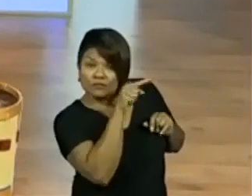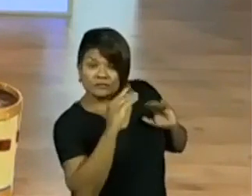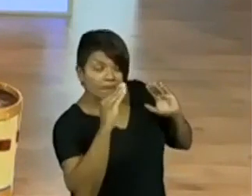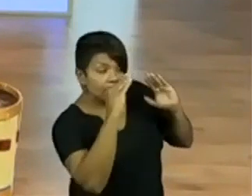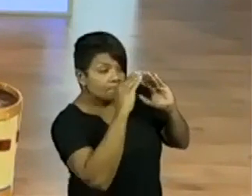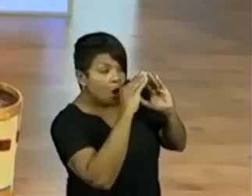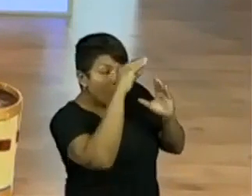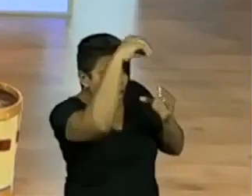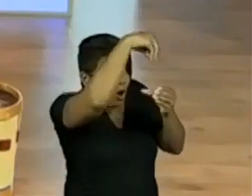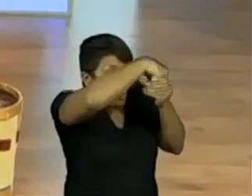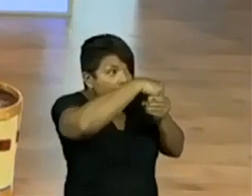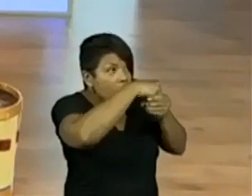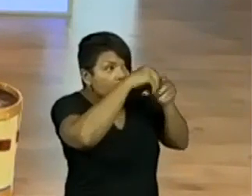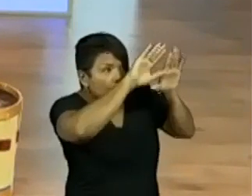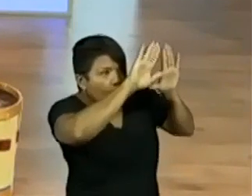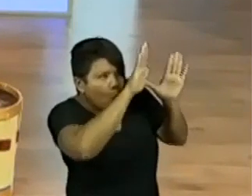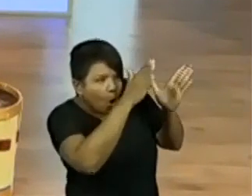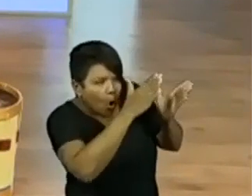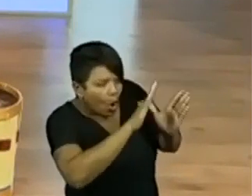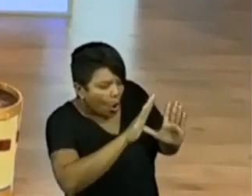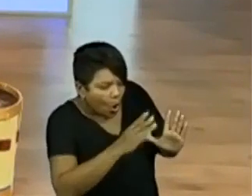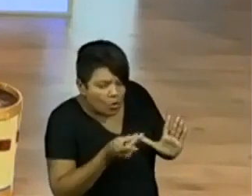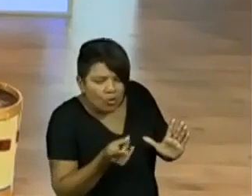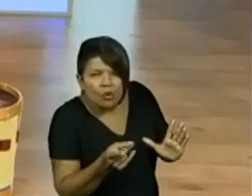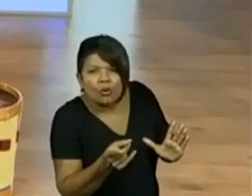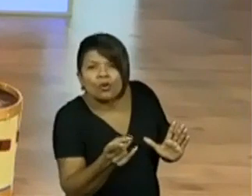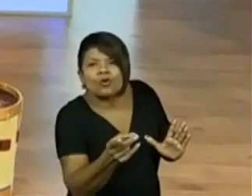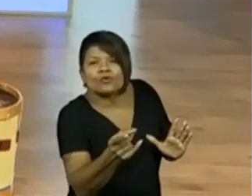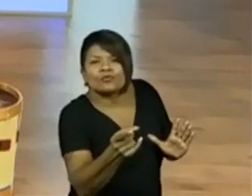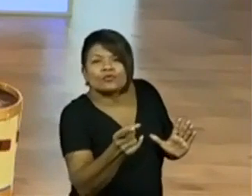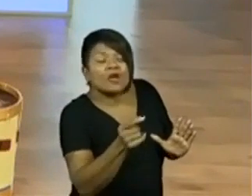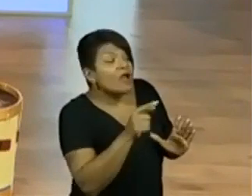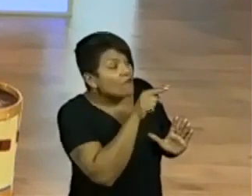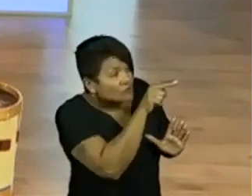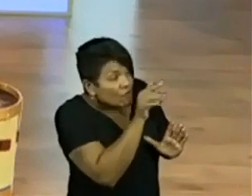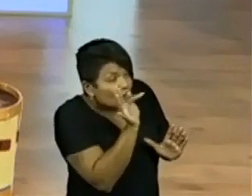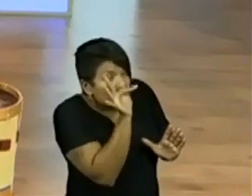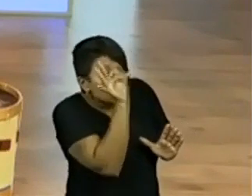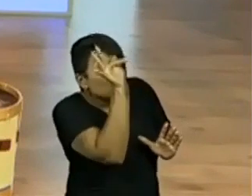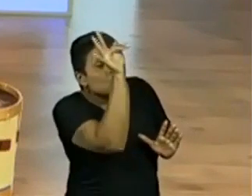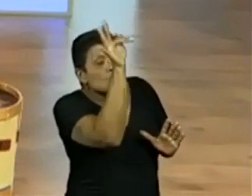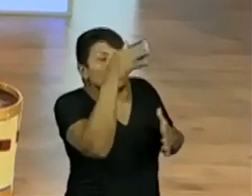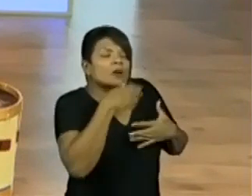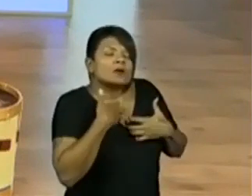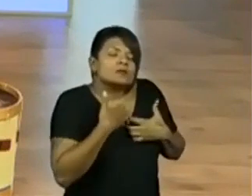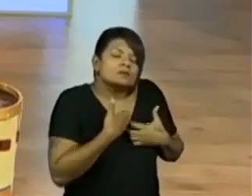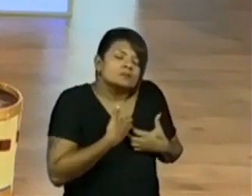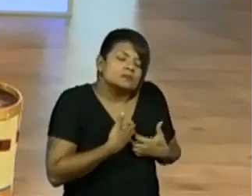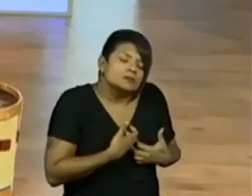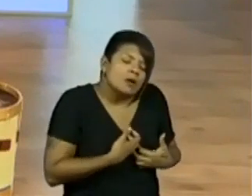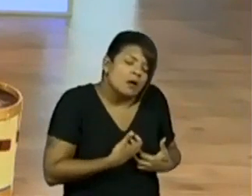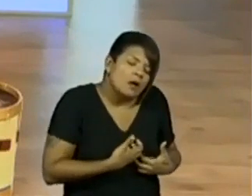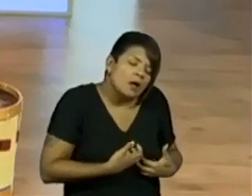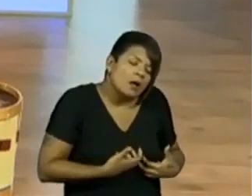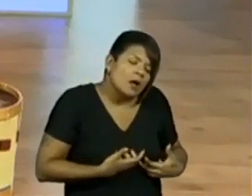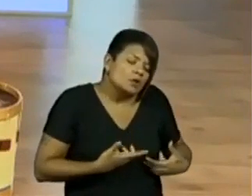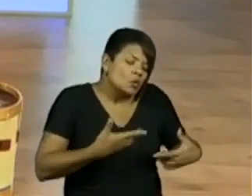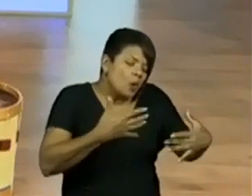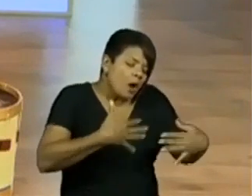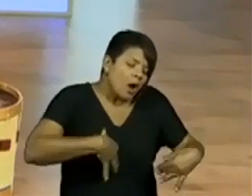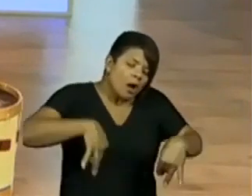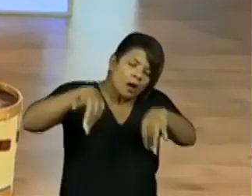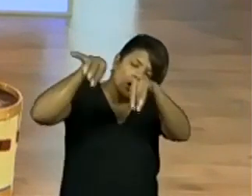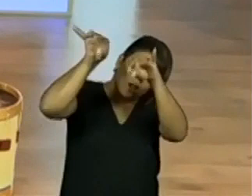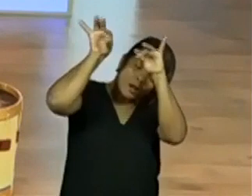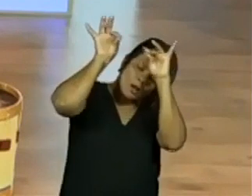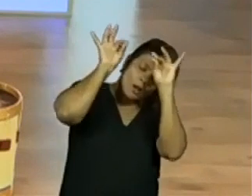um longo tempo. E quando finalmente ficasse cansado, aí sim, deitaria o manto